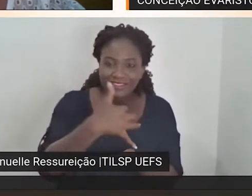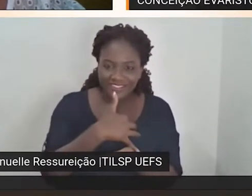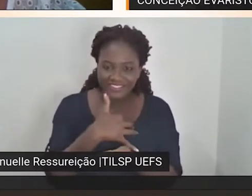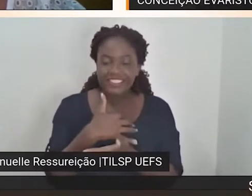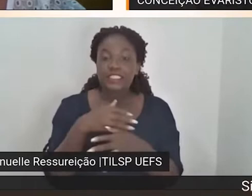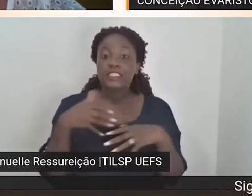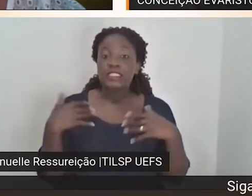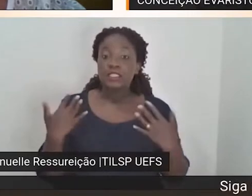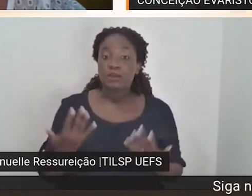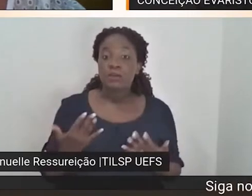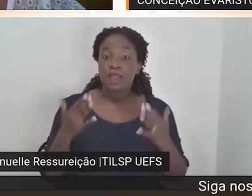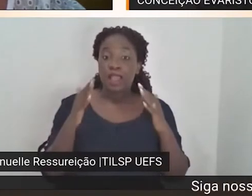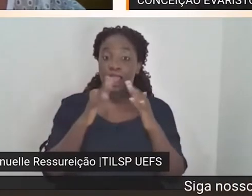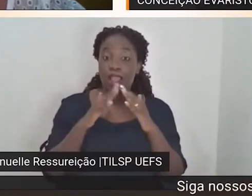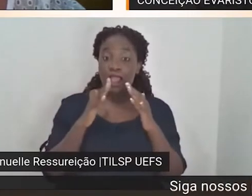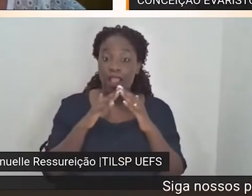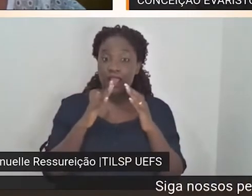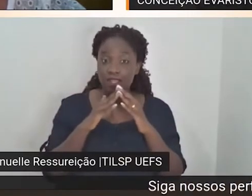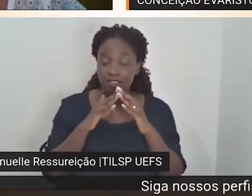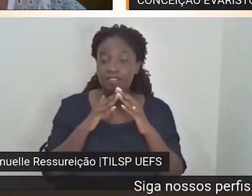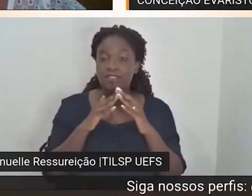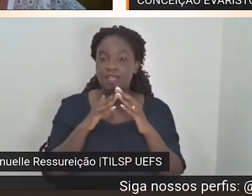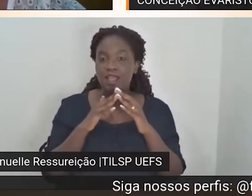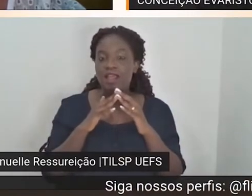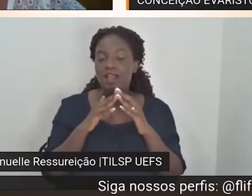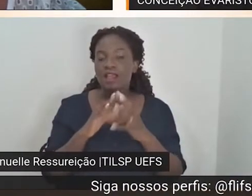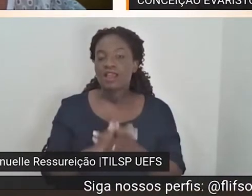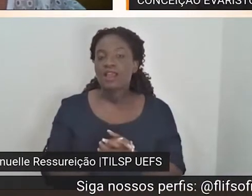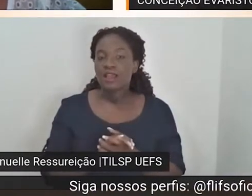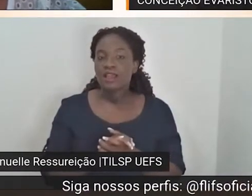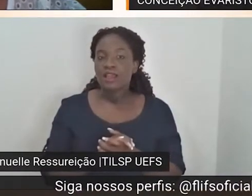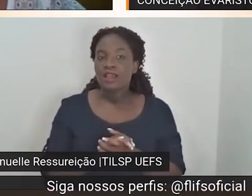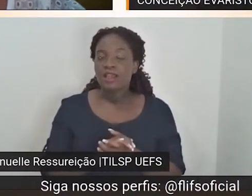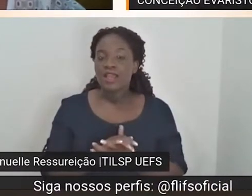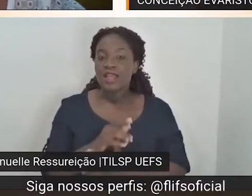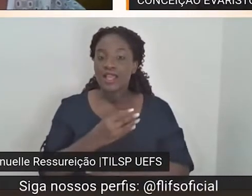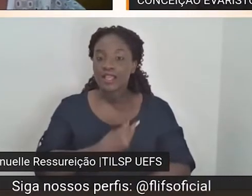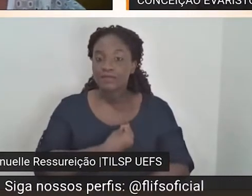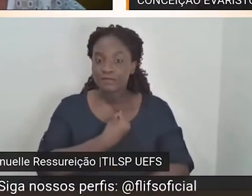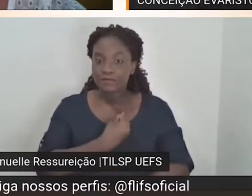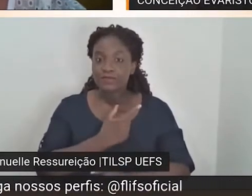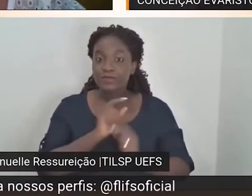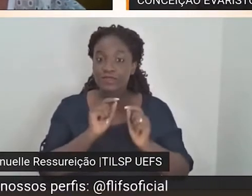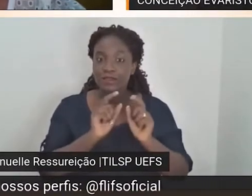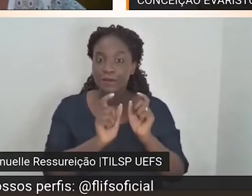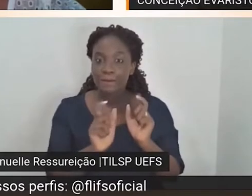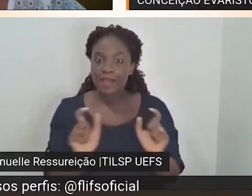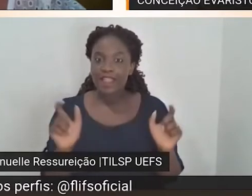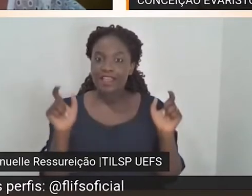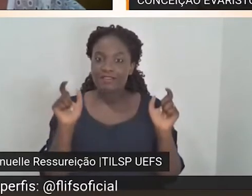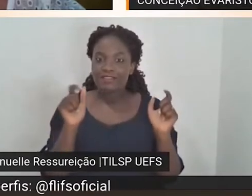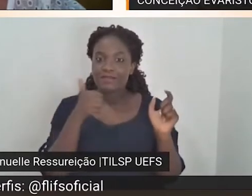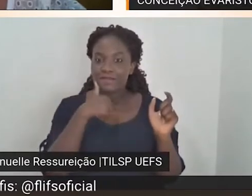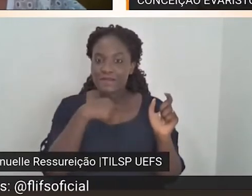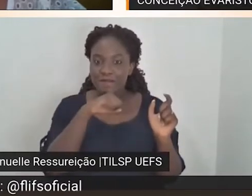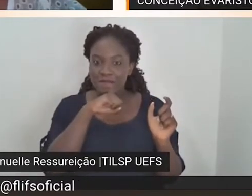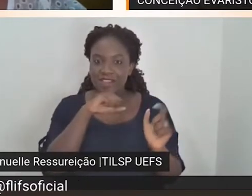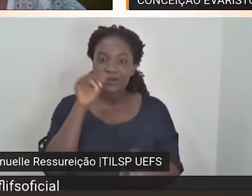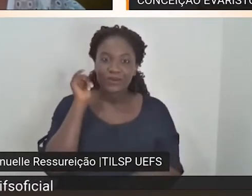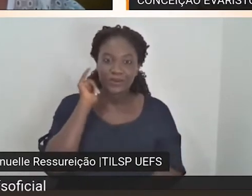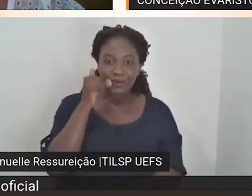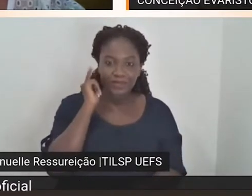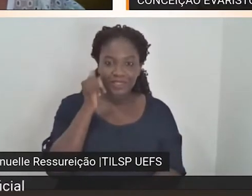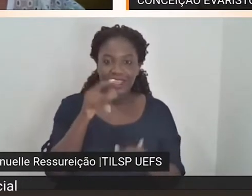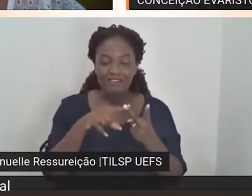A nossa casa vazia dos bens materiais era habitada por palavras. Mamãe contava, minha